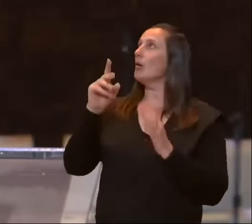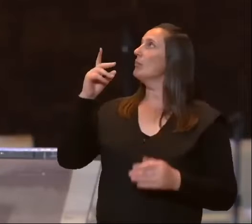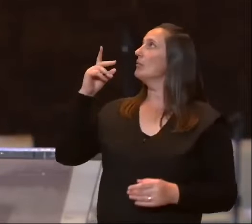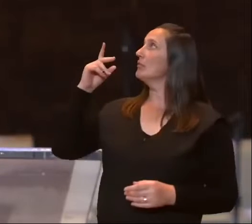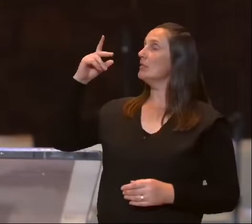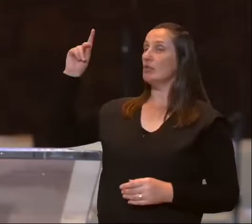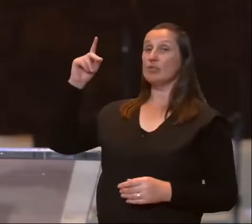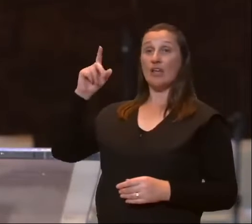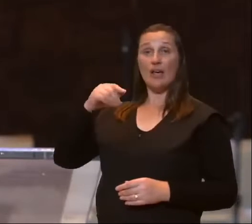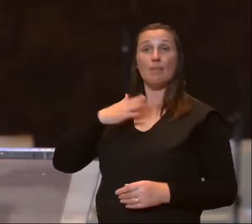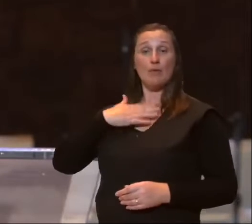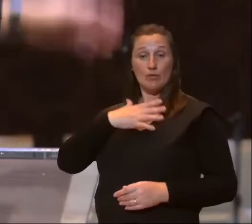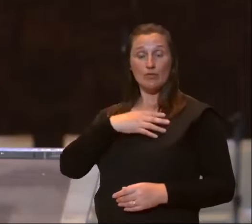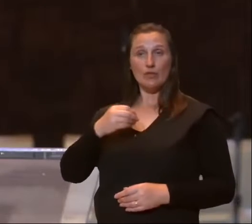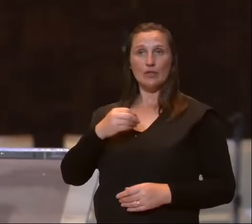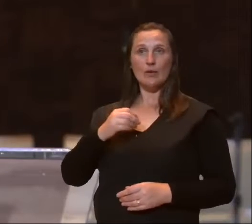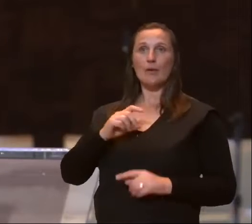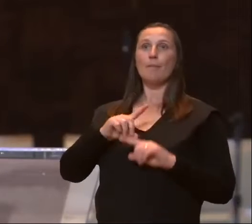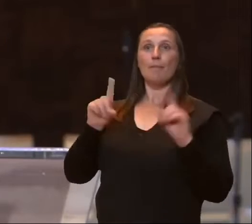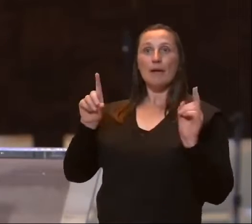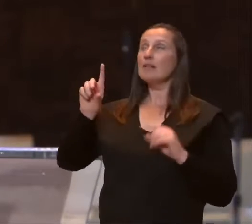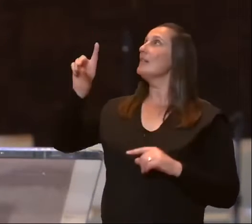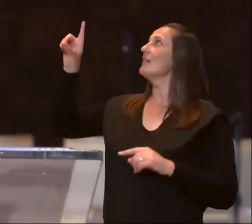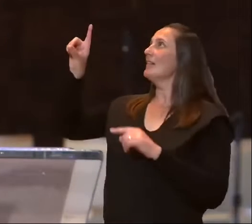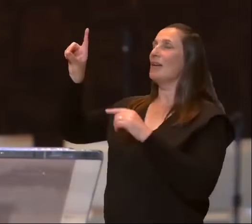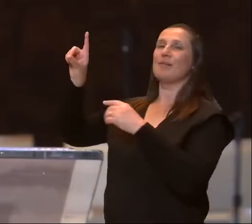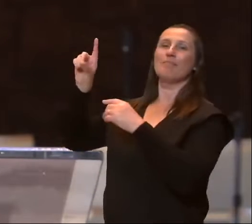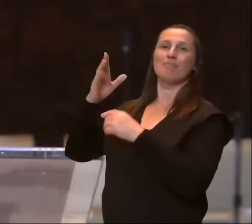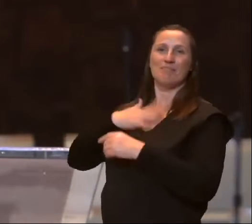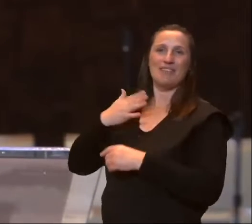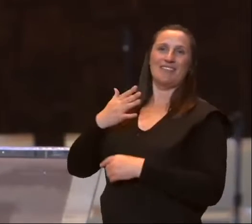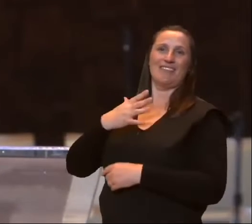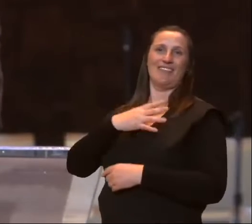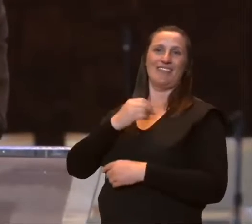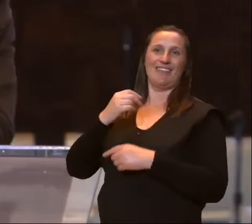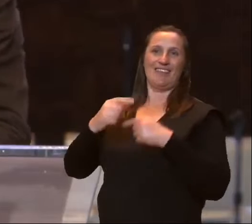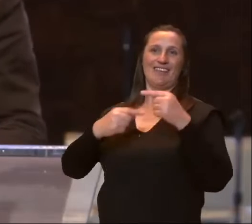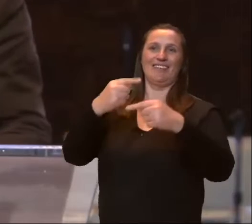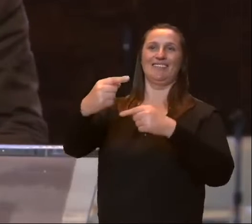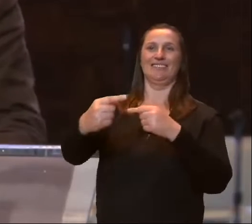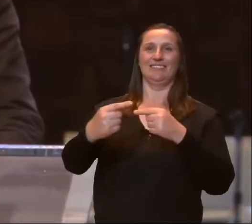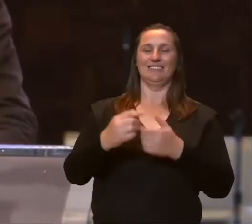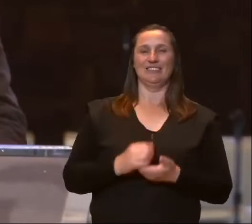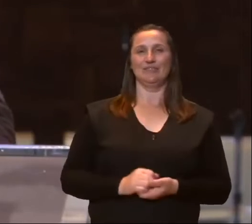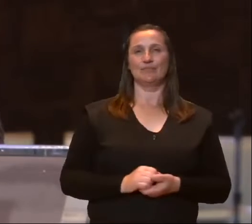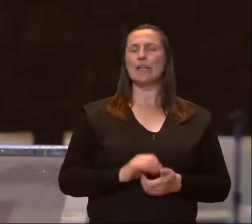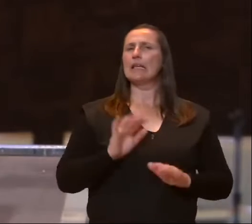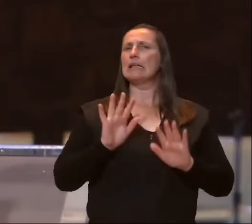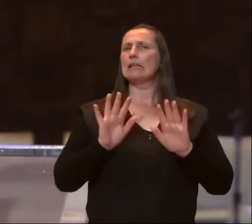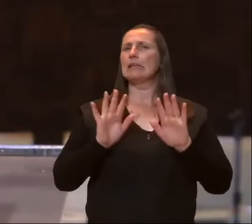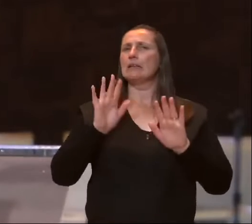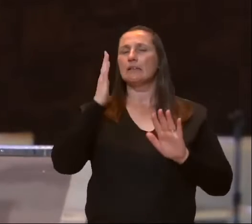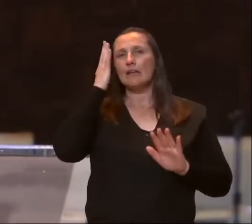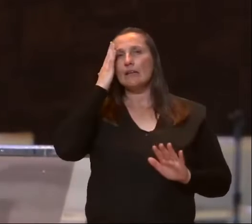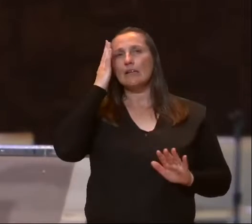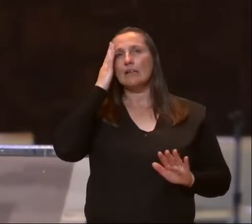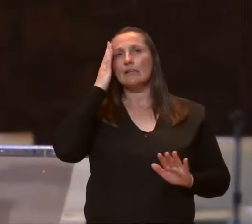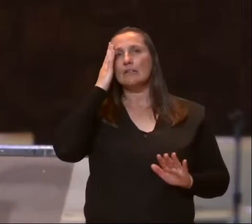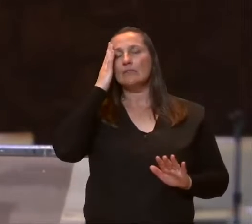minha porção, a minha herança. Sabe, muitas vezes no tempo de